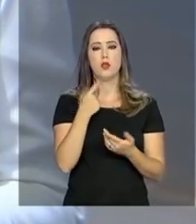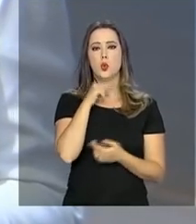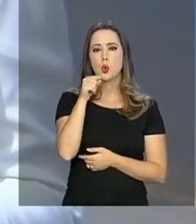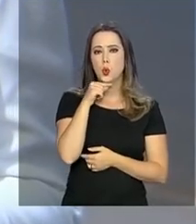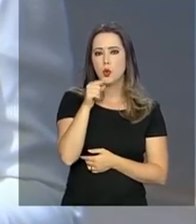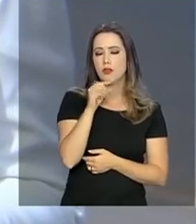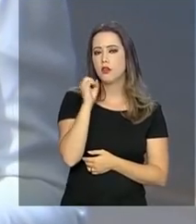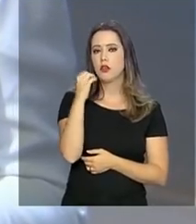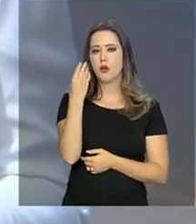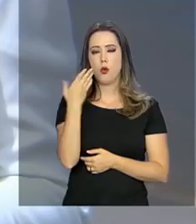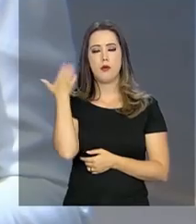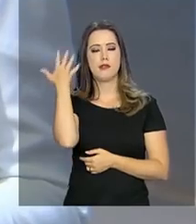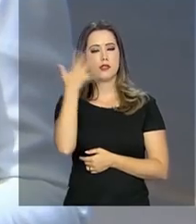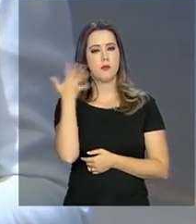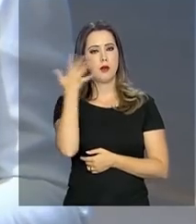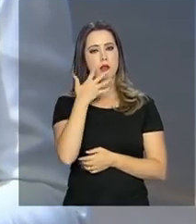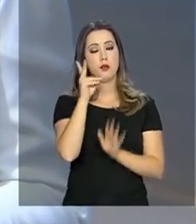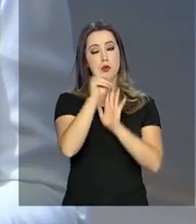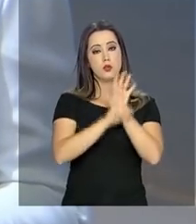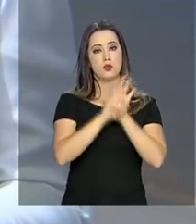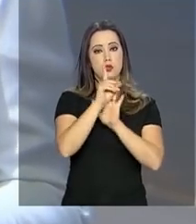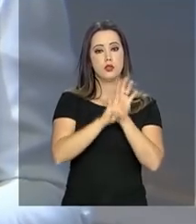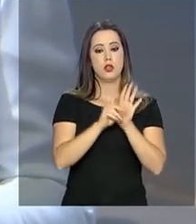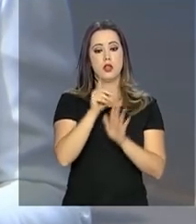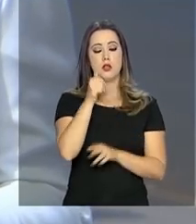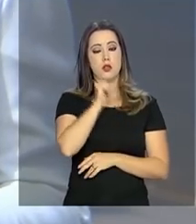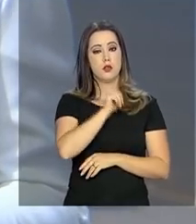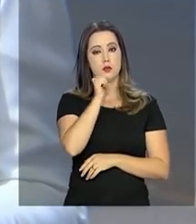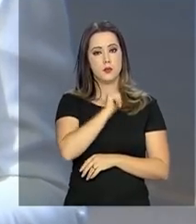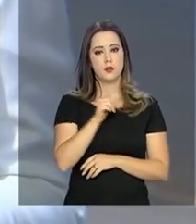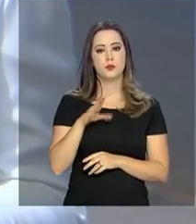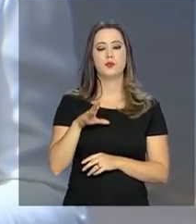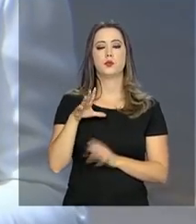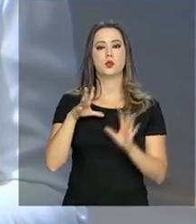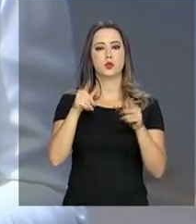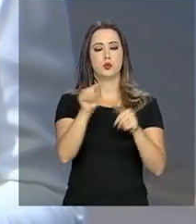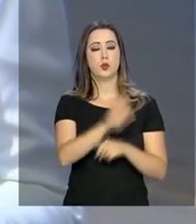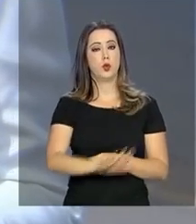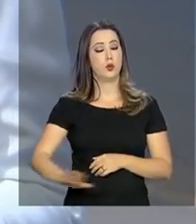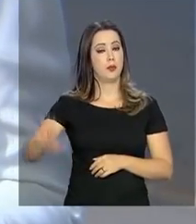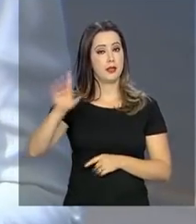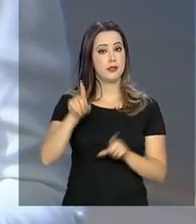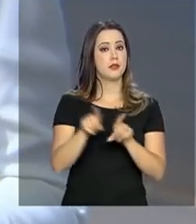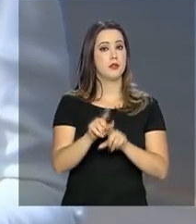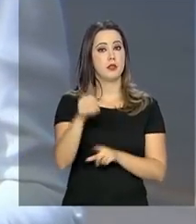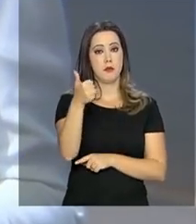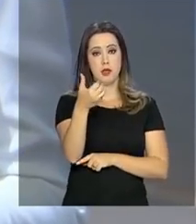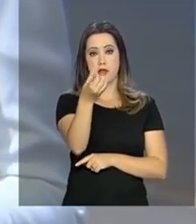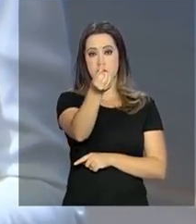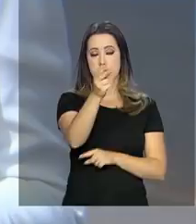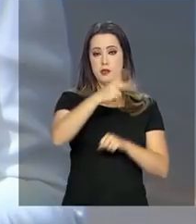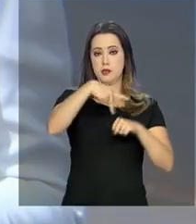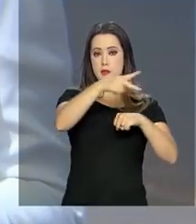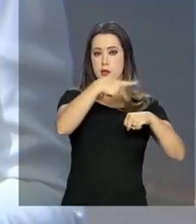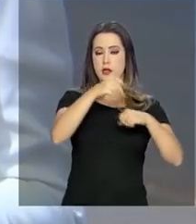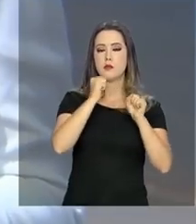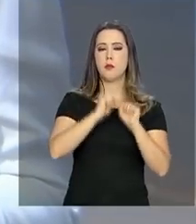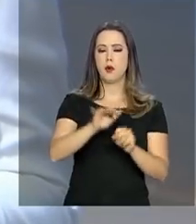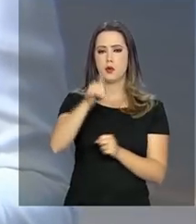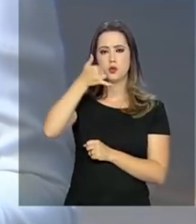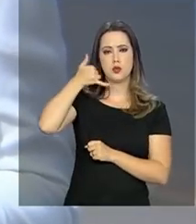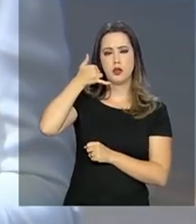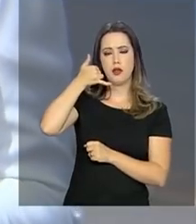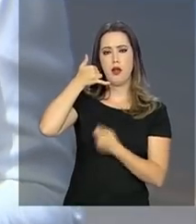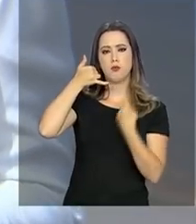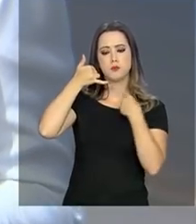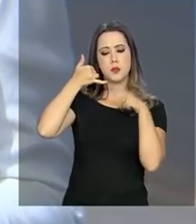canal está disponível em todo o Brasil e em mais 16 países. Toda e qualquer violência contra a mulher pode ser denunciada pelo